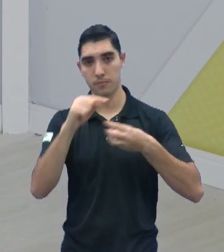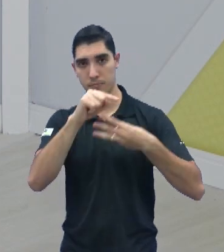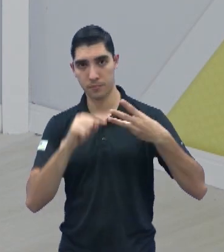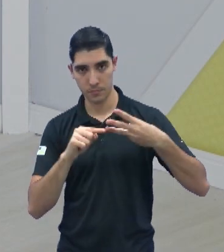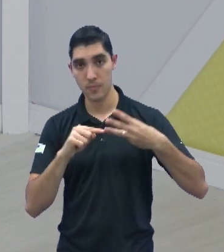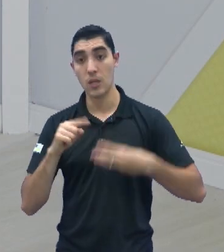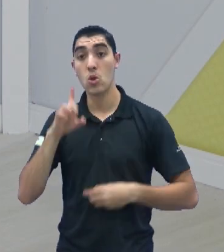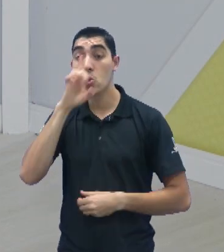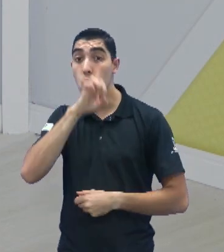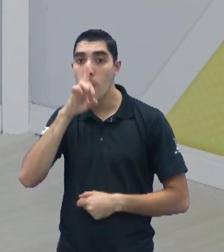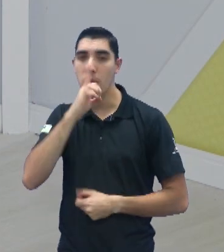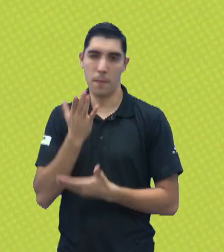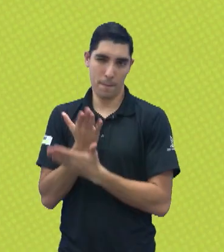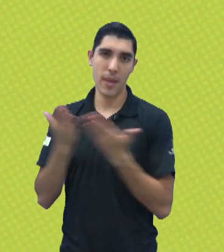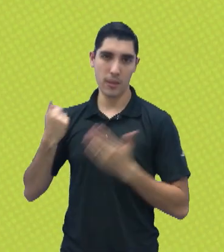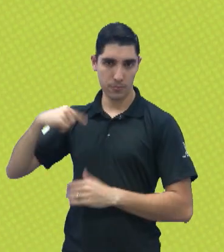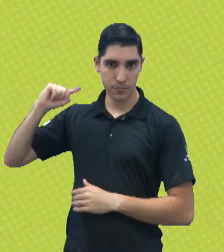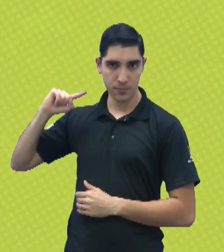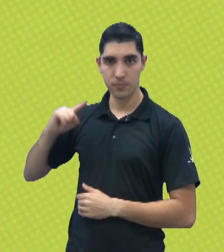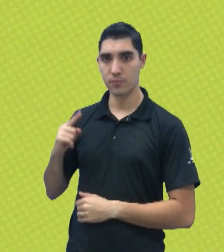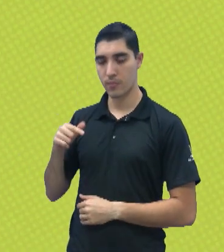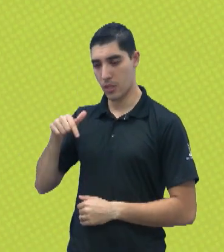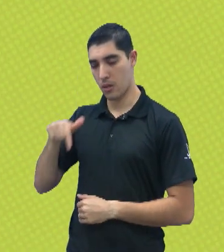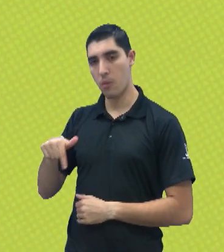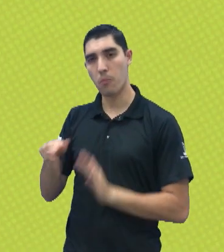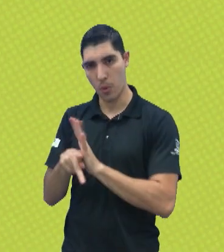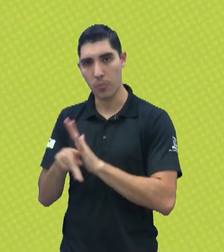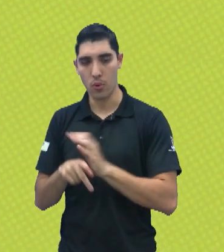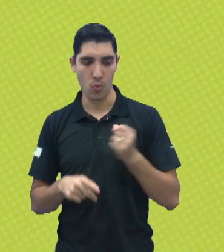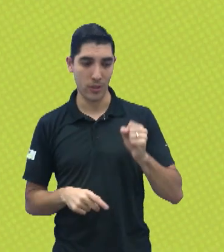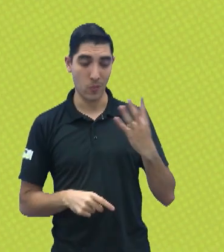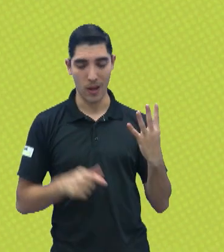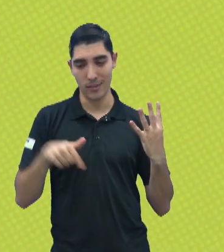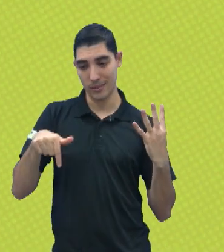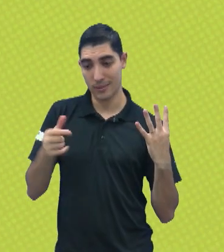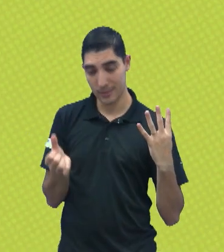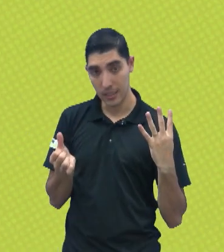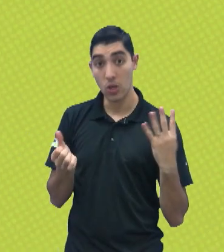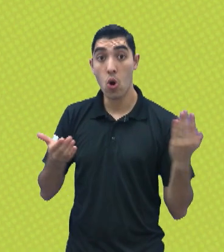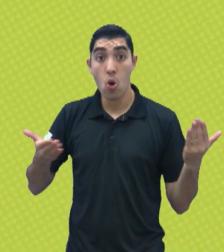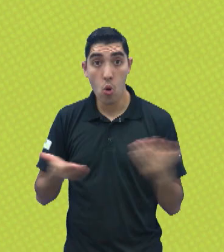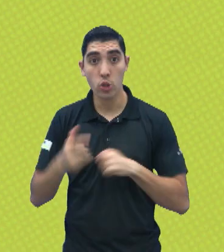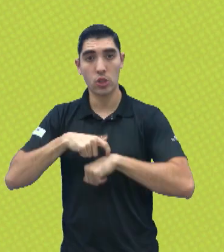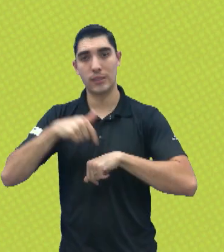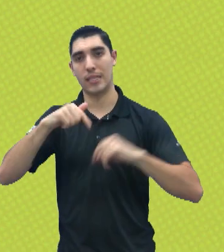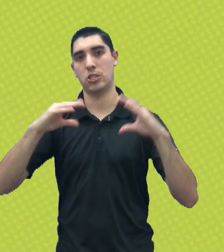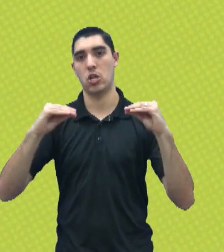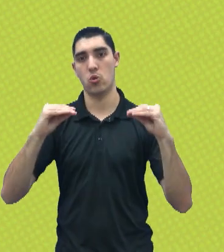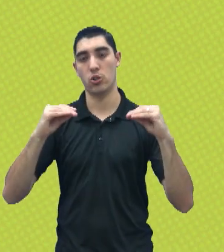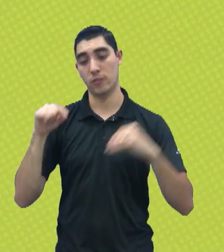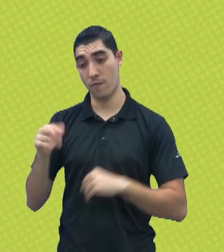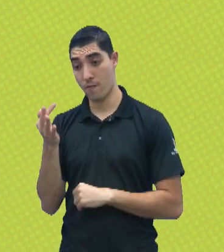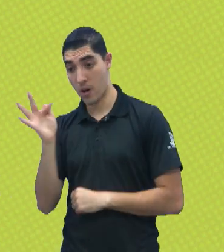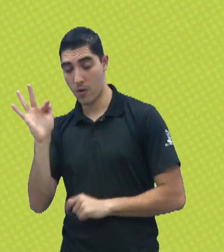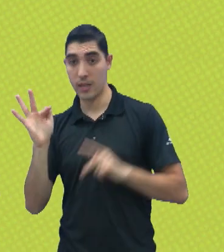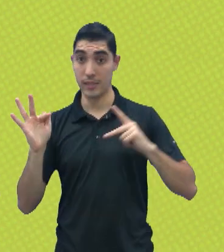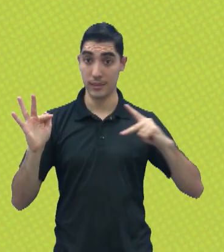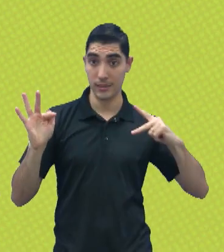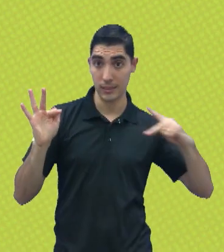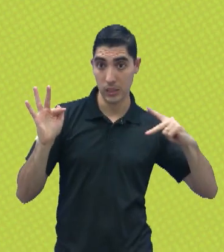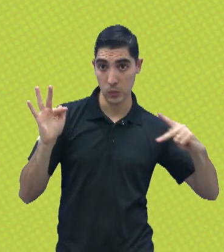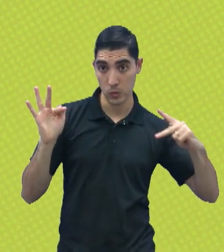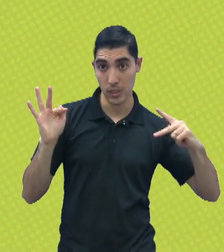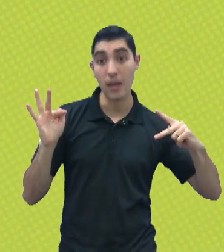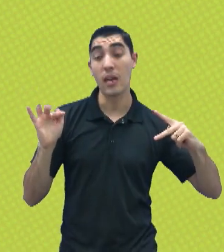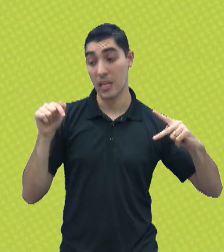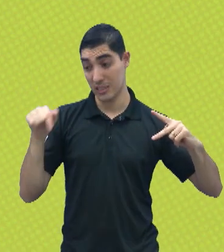Domingo, São José perdeu 84-76. Hoje, 19 horas, lá no Pedrocão, São José e Franca, Franca e São José. Se Franca vencer,